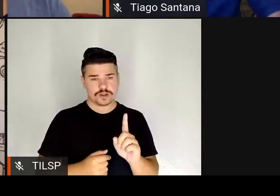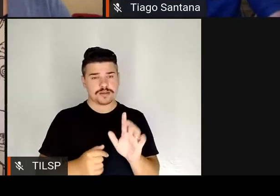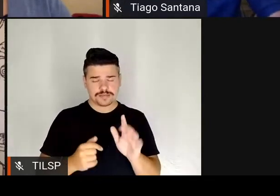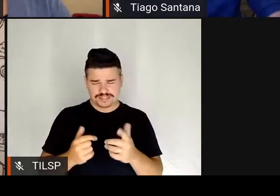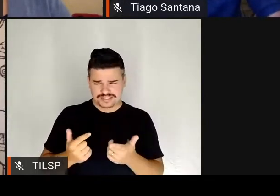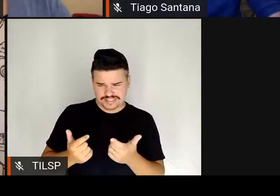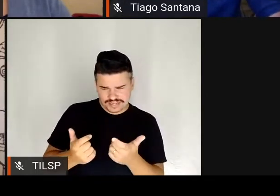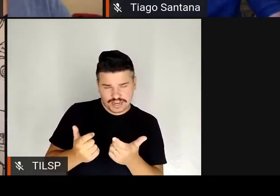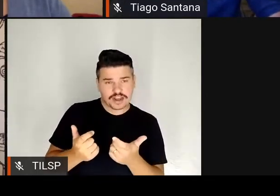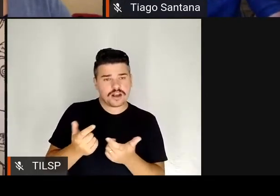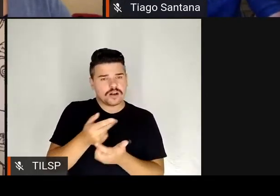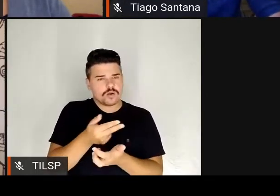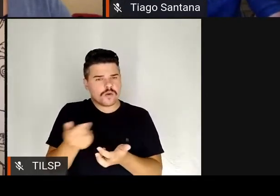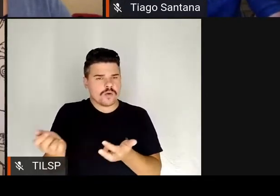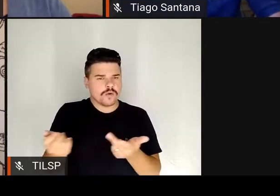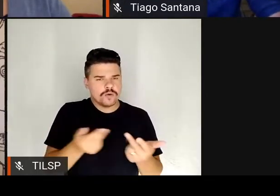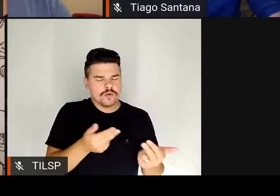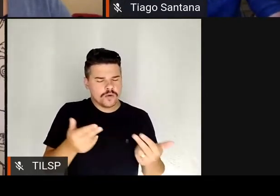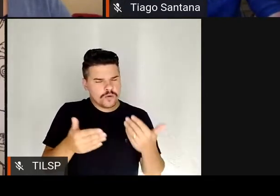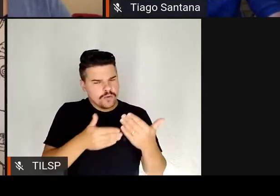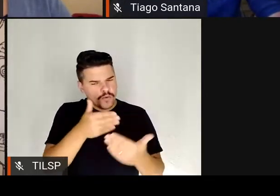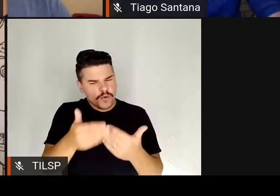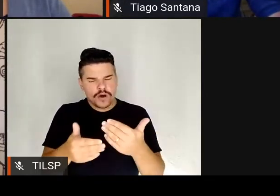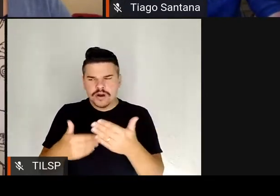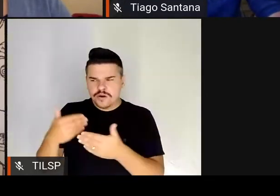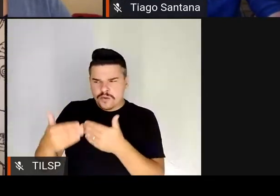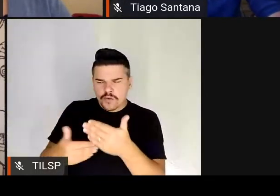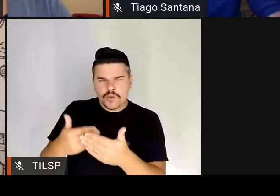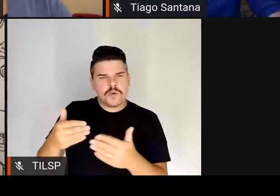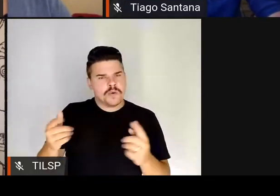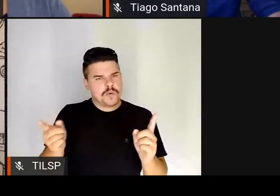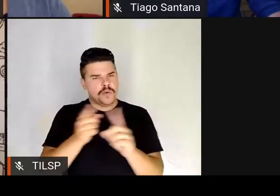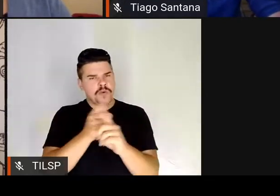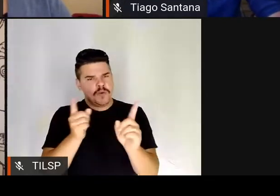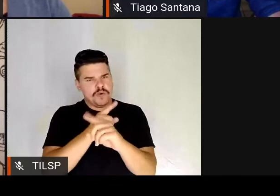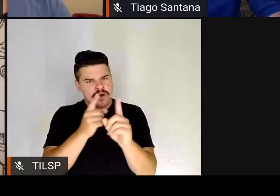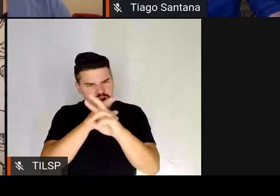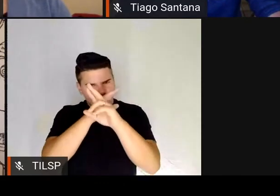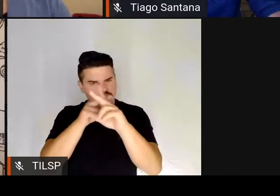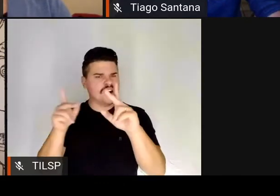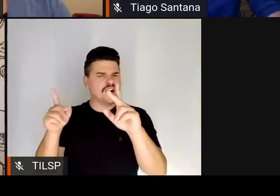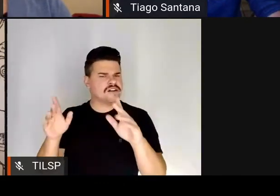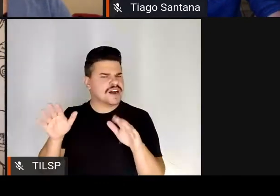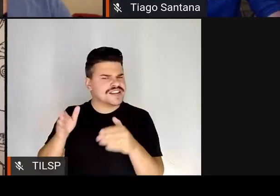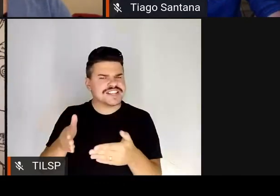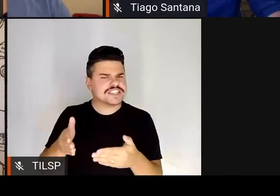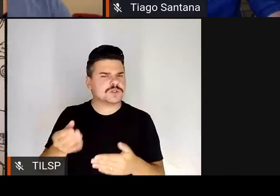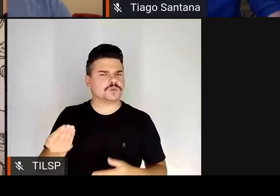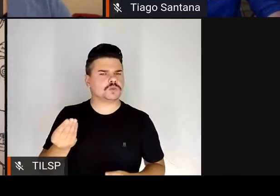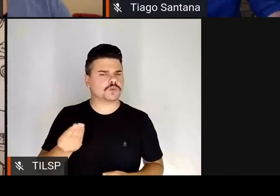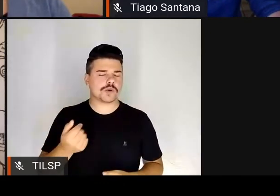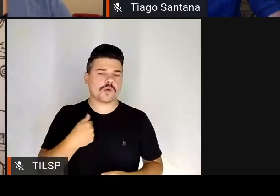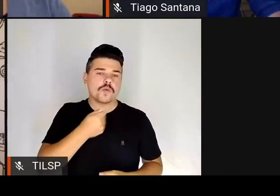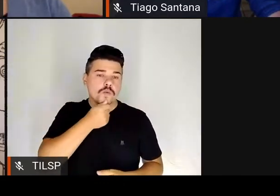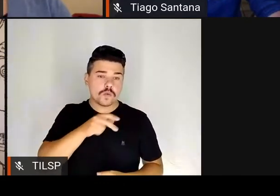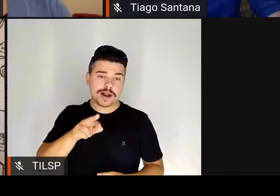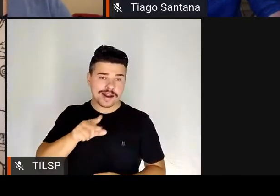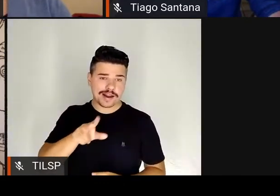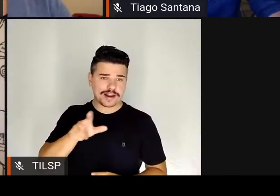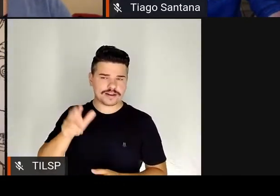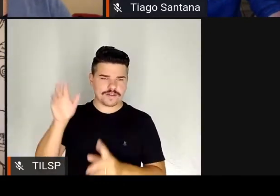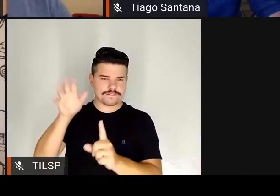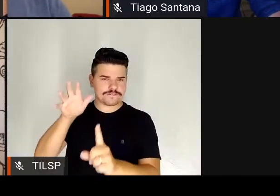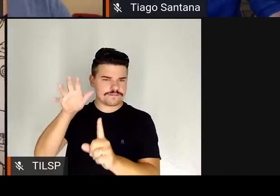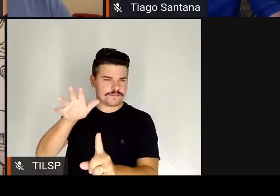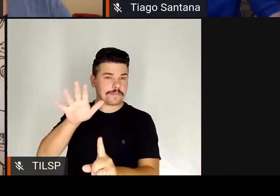certas posturas e certas posições, né, individuais, né? E há, portanto, aí, não estou romanticizando isso, mas eu